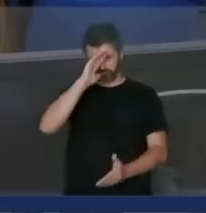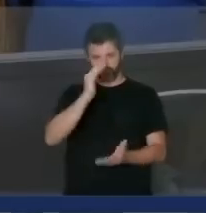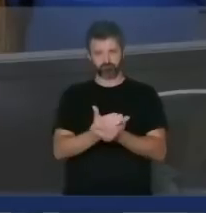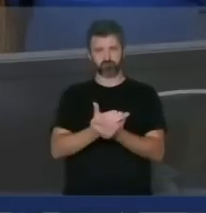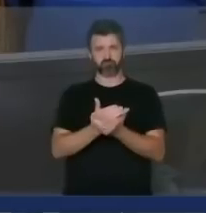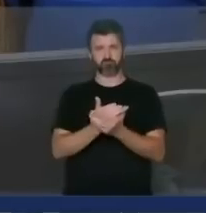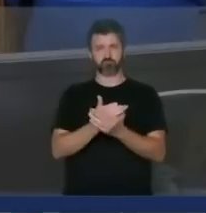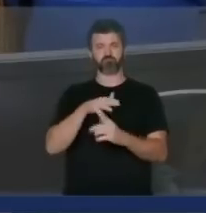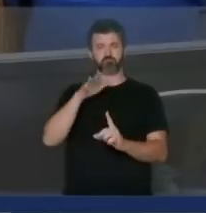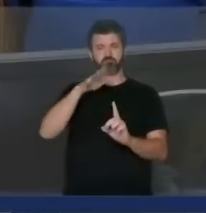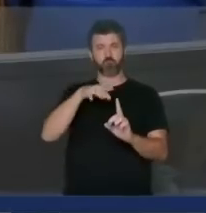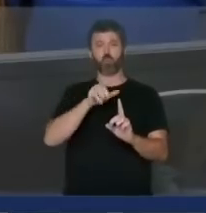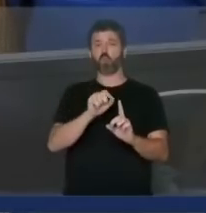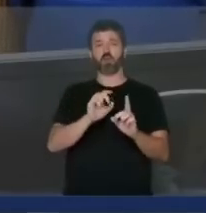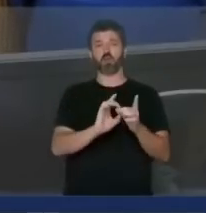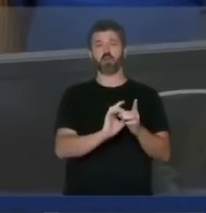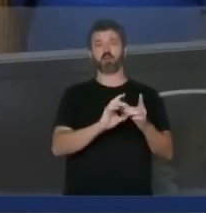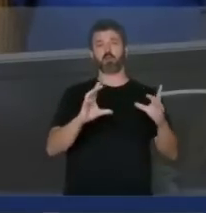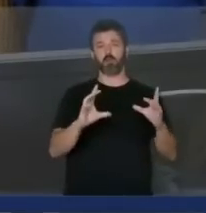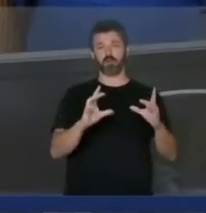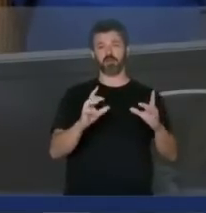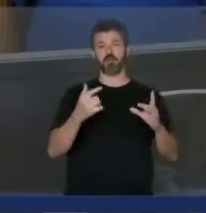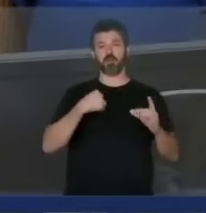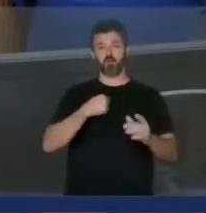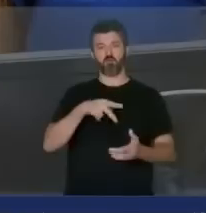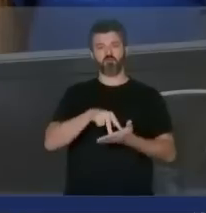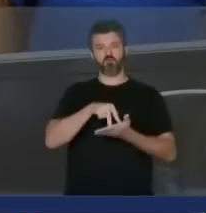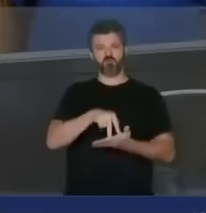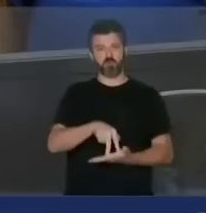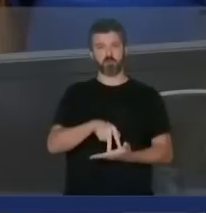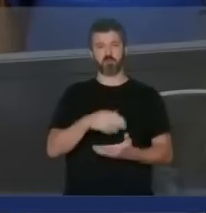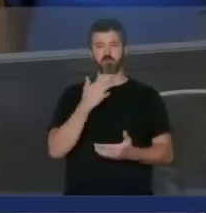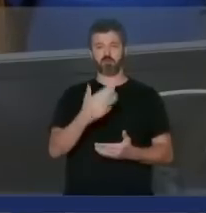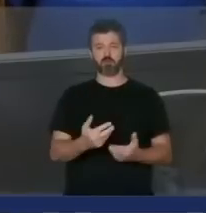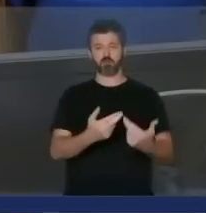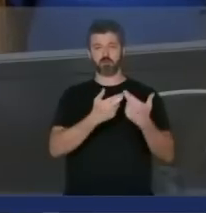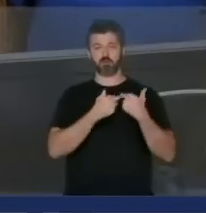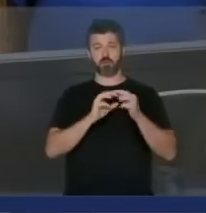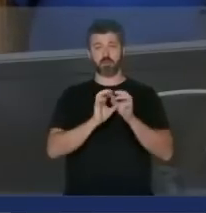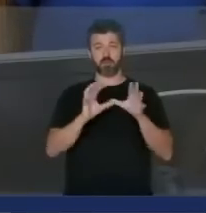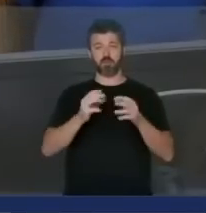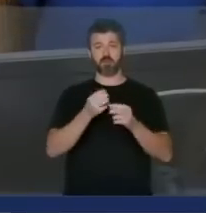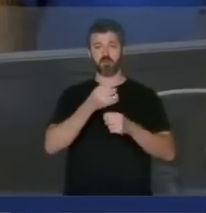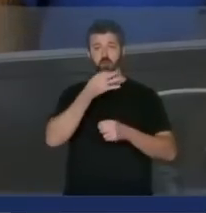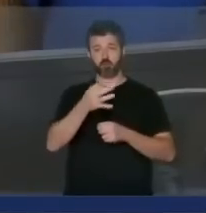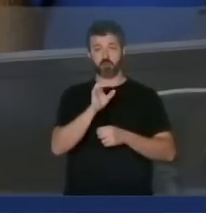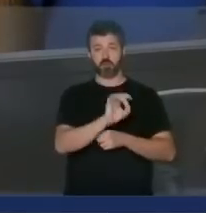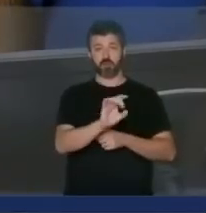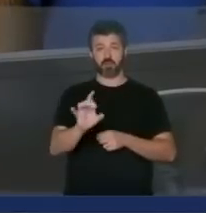democracia e, para tanto, serei uma voz firme em favor das prerrogativas e liberdade de expressão de cada